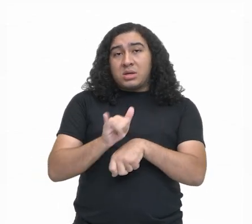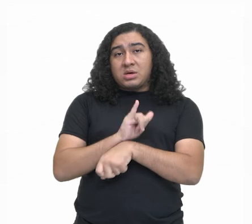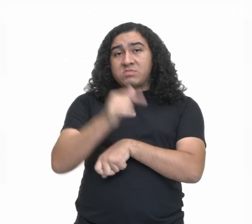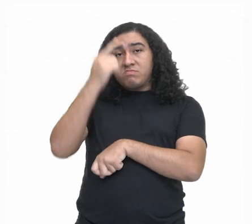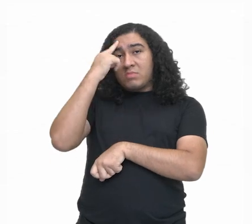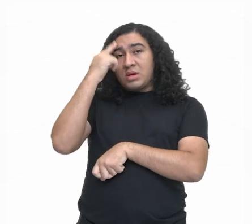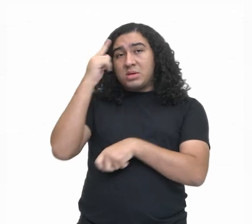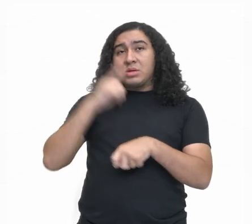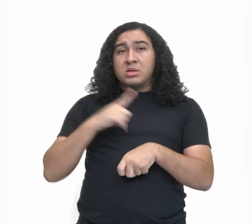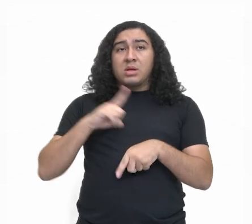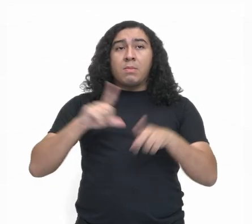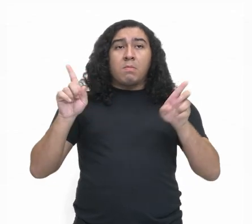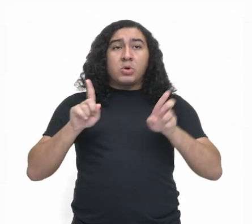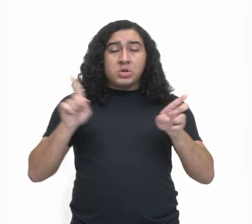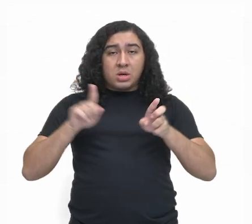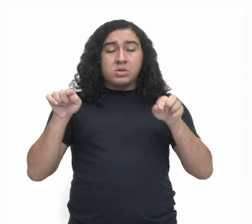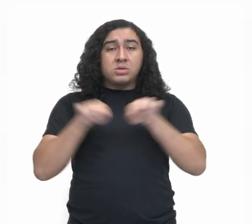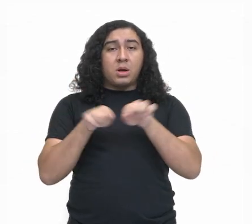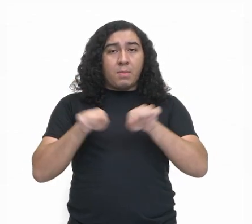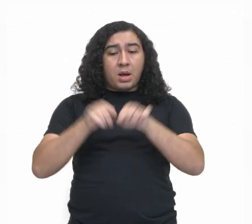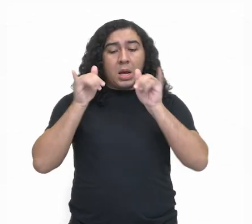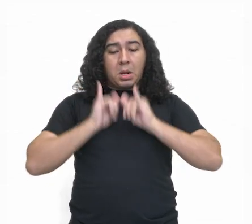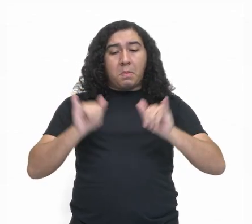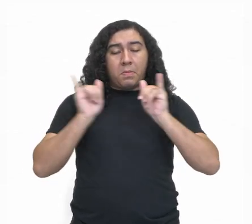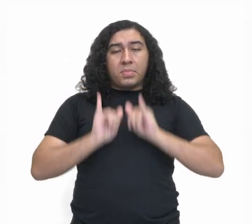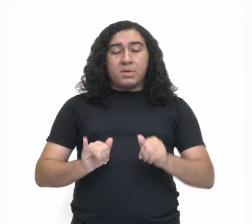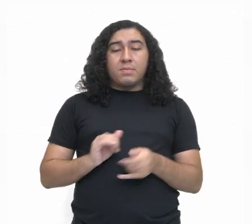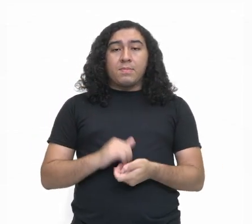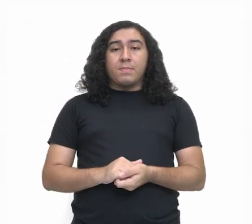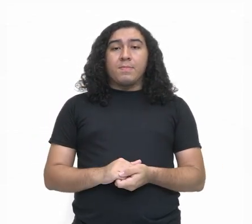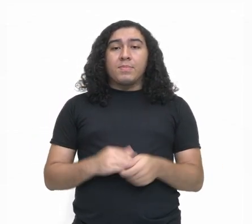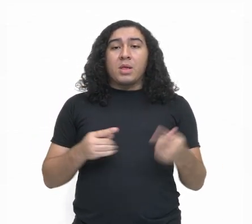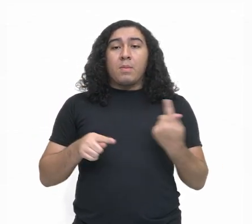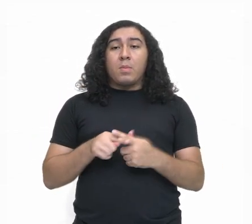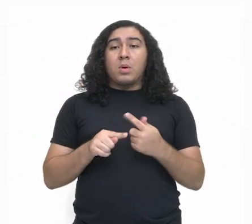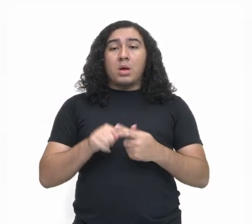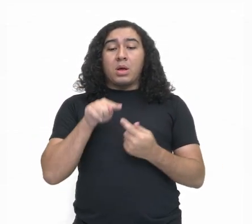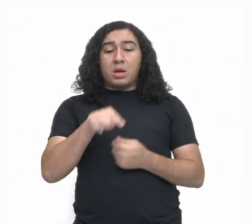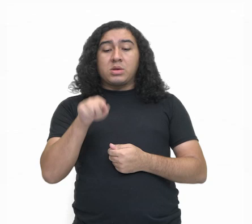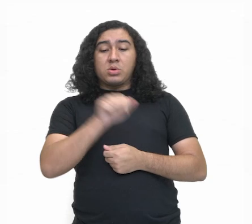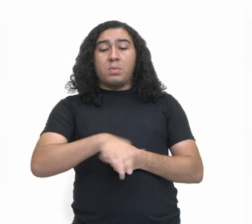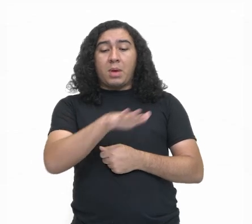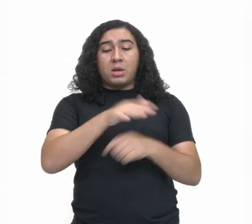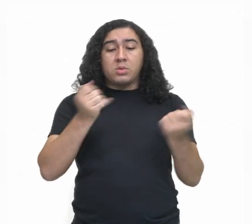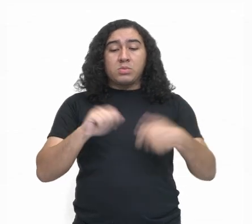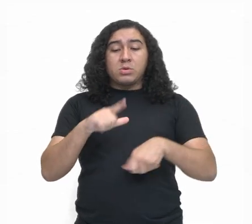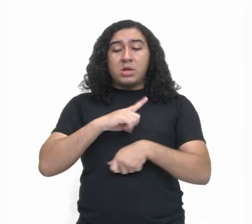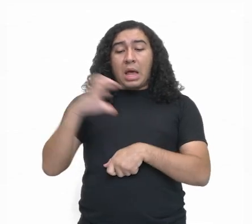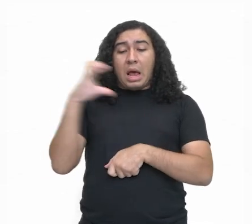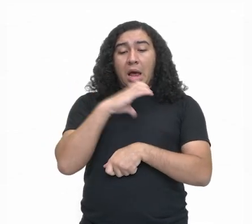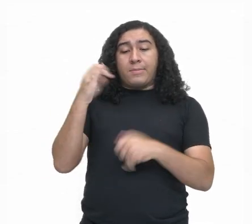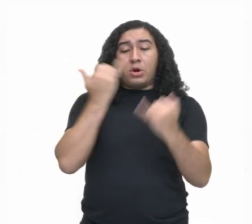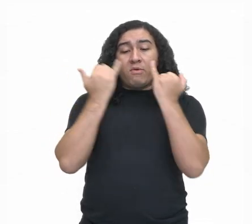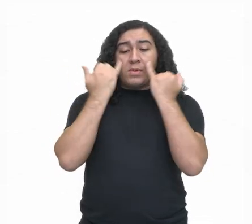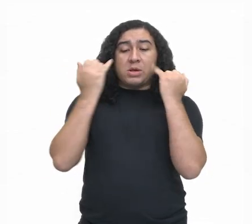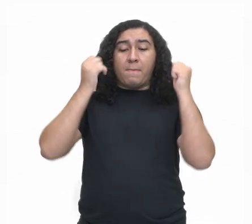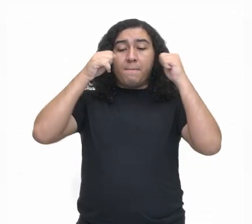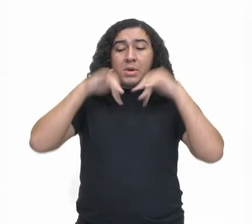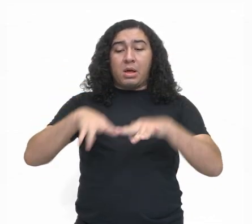organizar protestos e campanhas. Por quê? Porque ela permite a rápida disseminação da